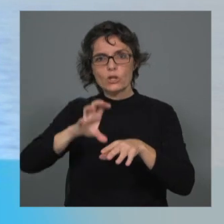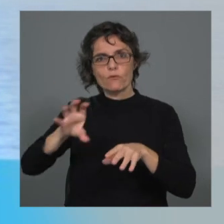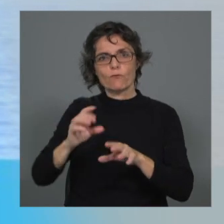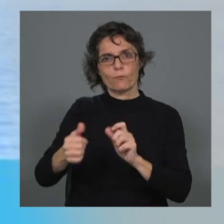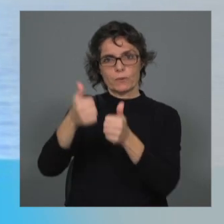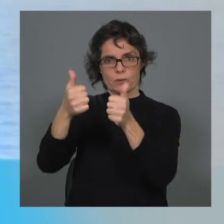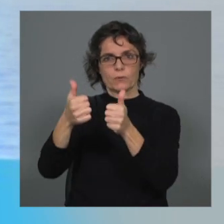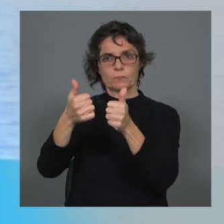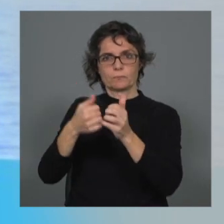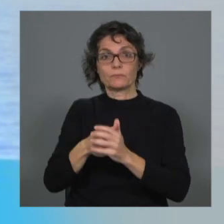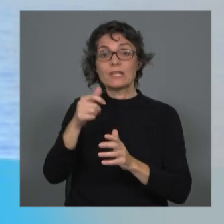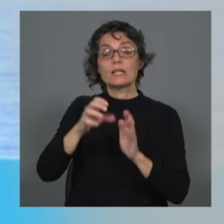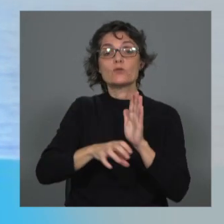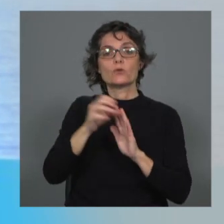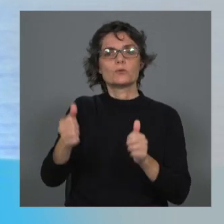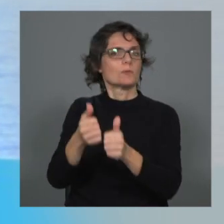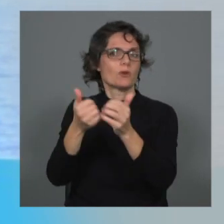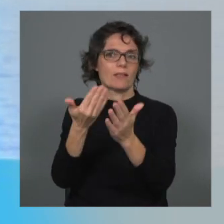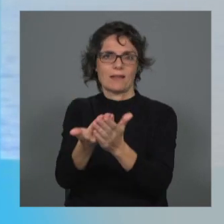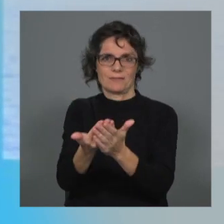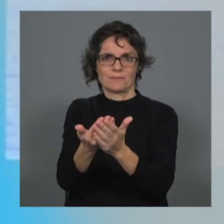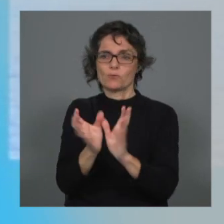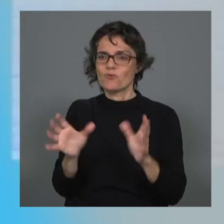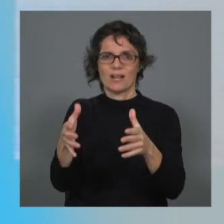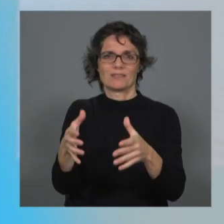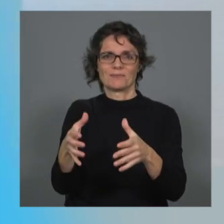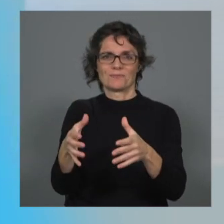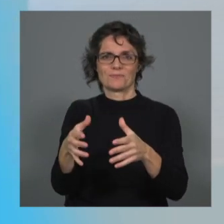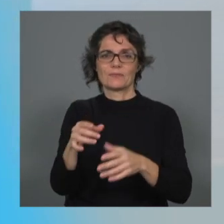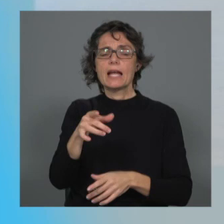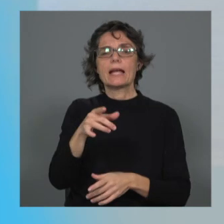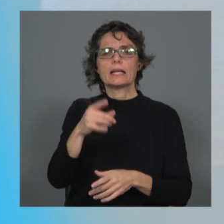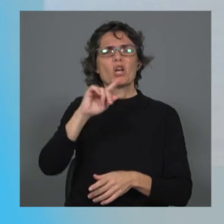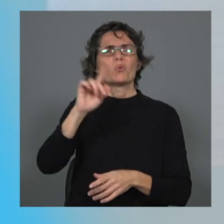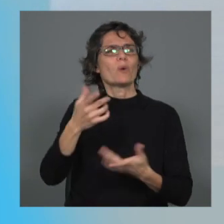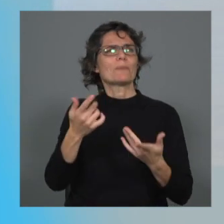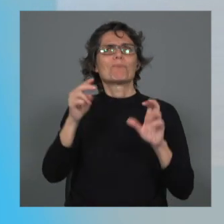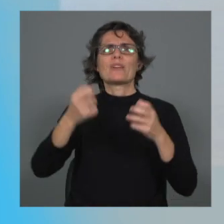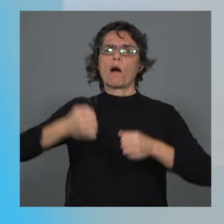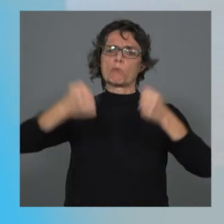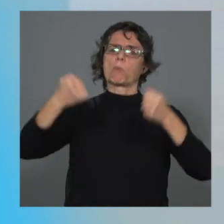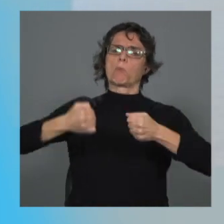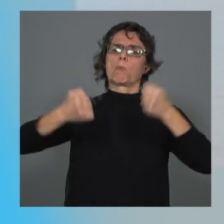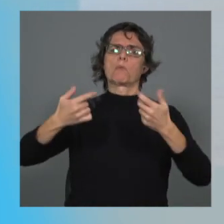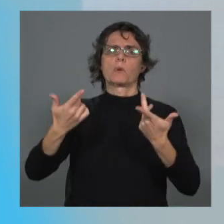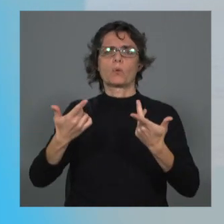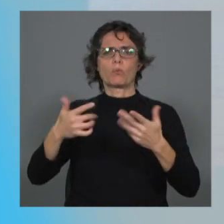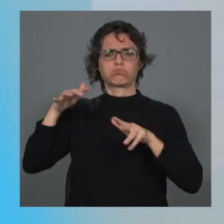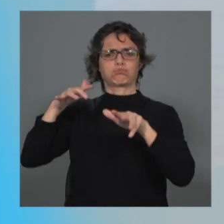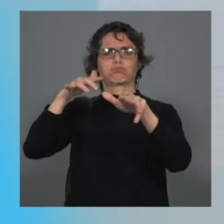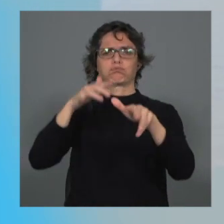E não se trata apenas de fazer reivindicações de